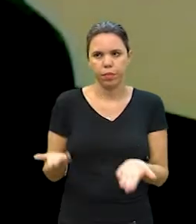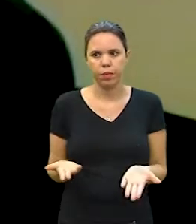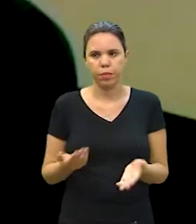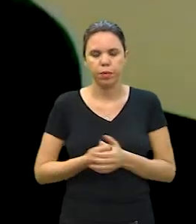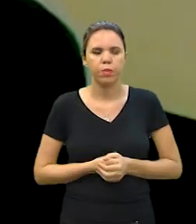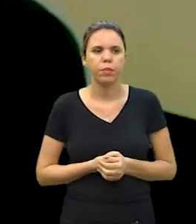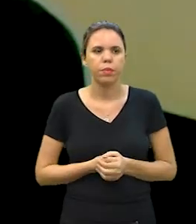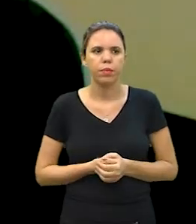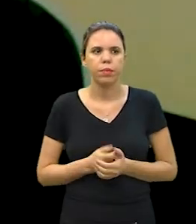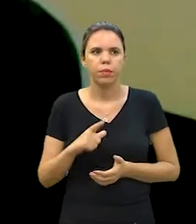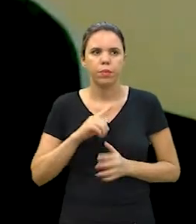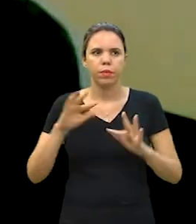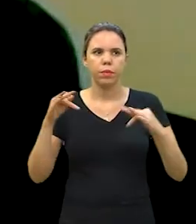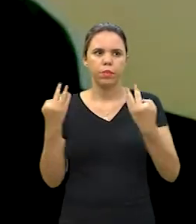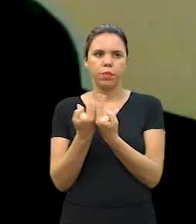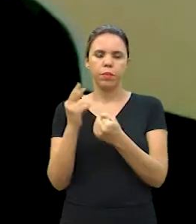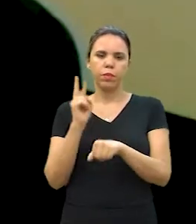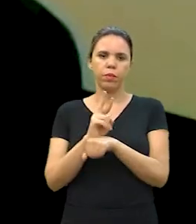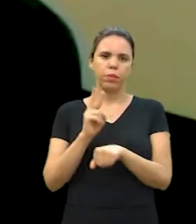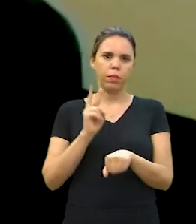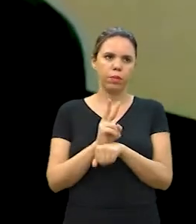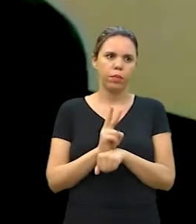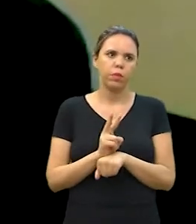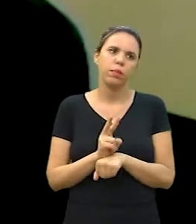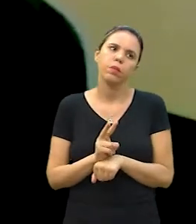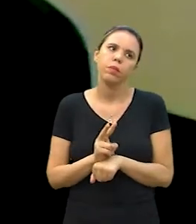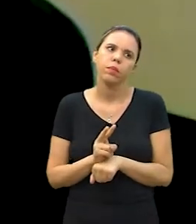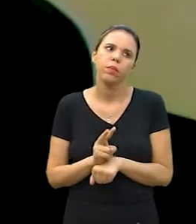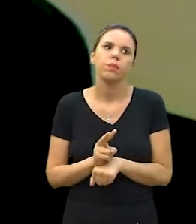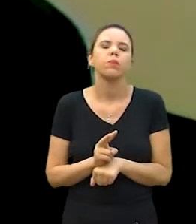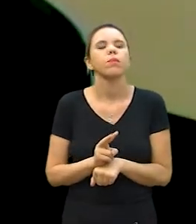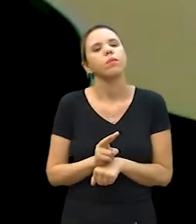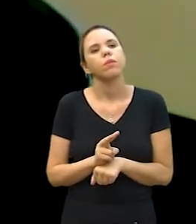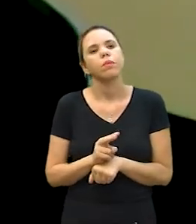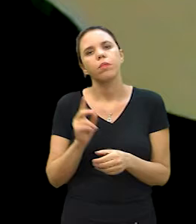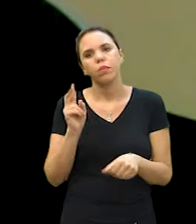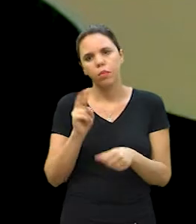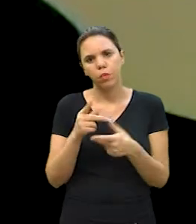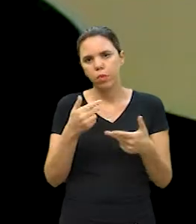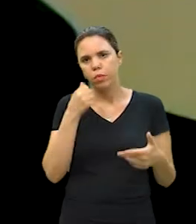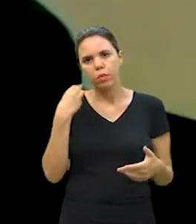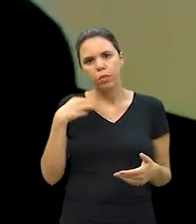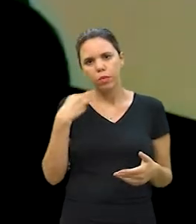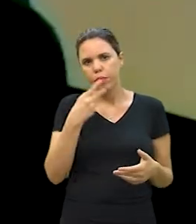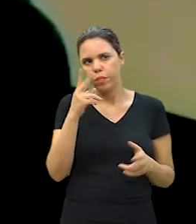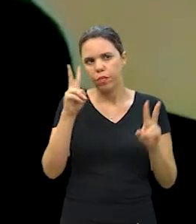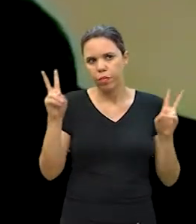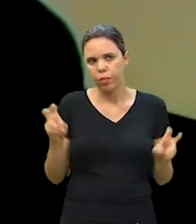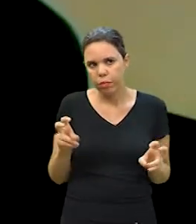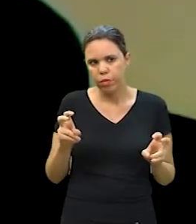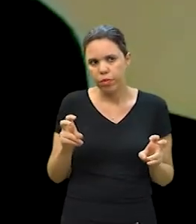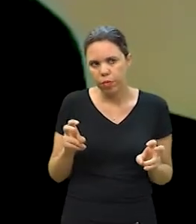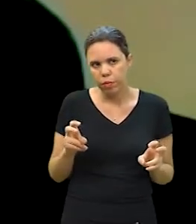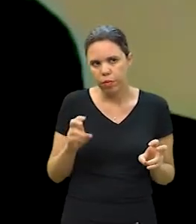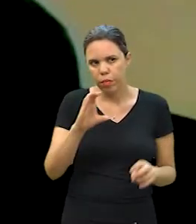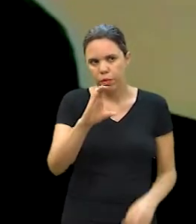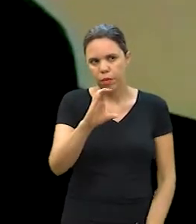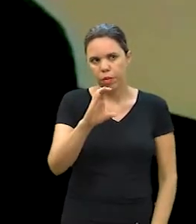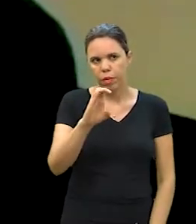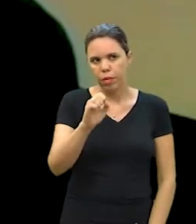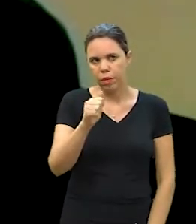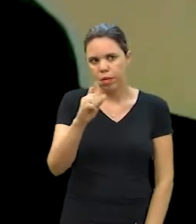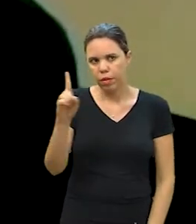responsáveis pela família, por essa carga dos cuidados, né, que a Mariana se referiu. O SEAD